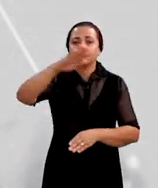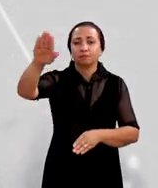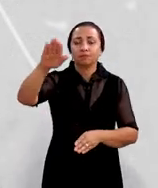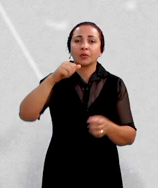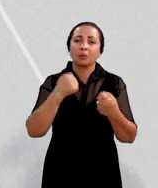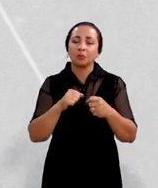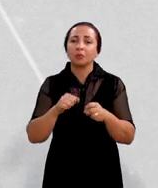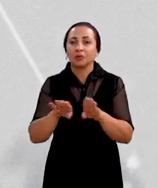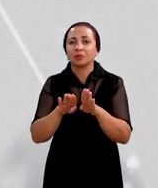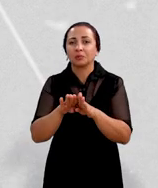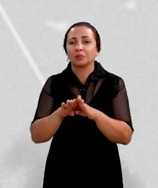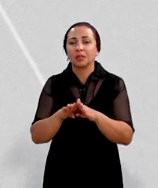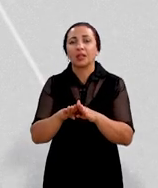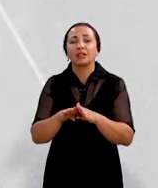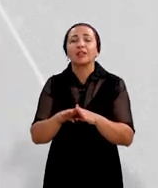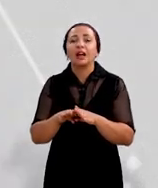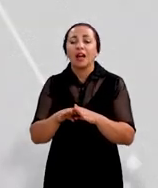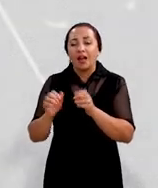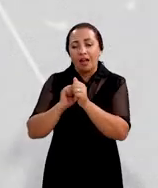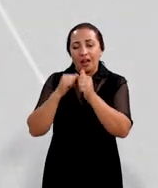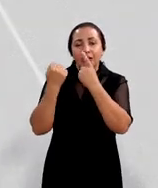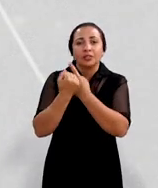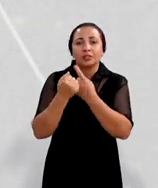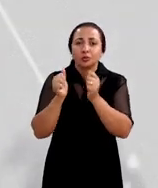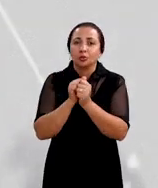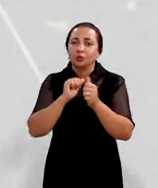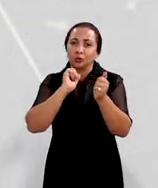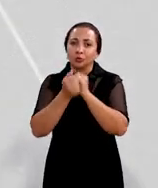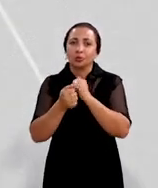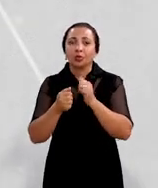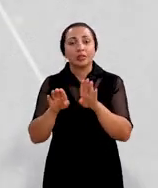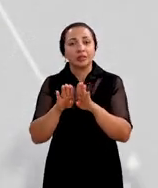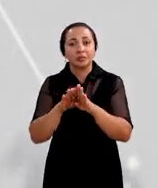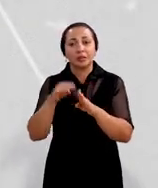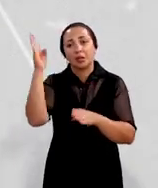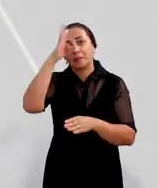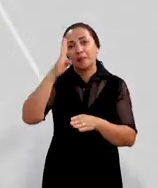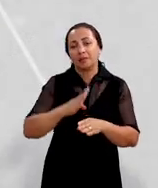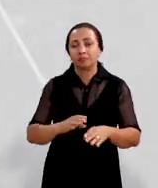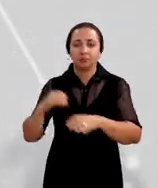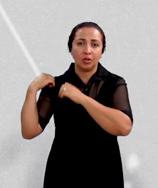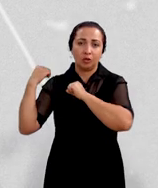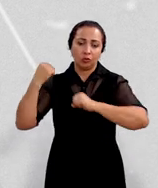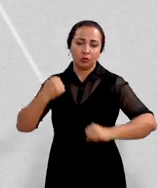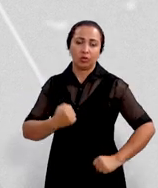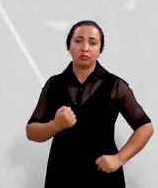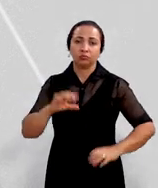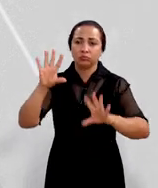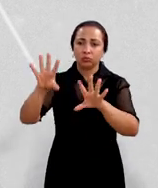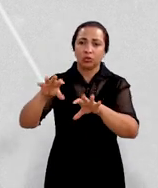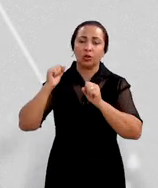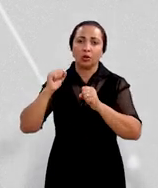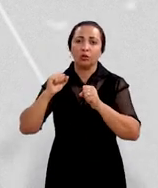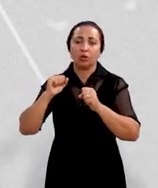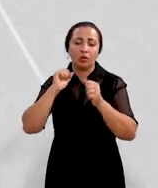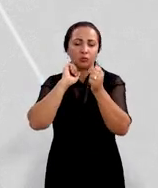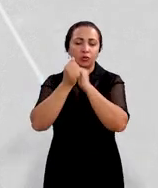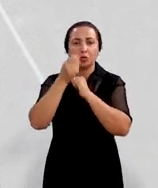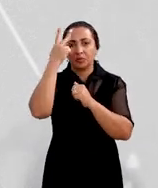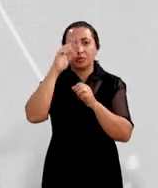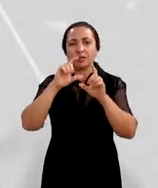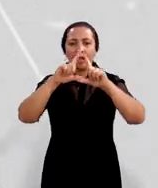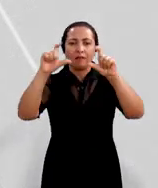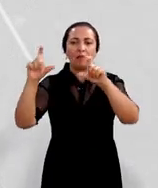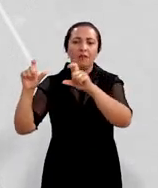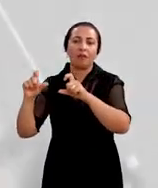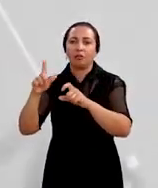e a gente pode associar com o futebol. E no Brasil, o regime militar, que se apropriou do futebol para fazer